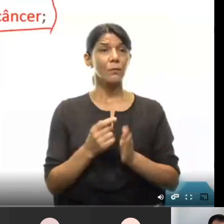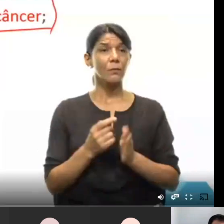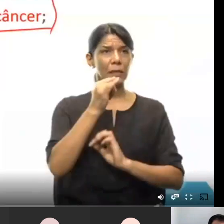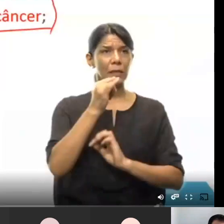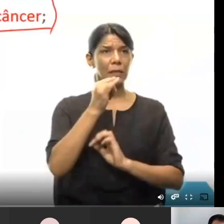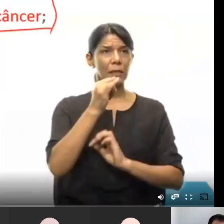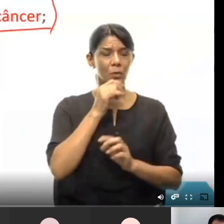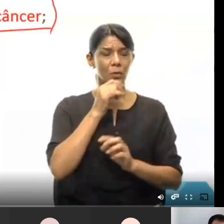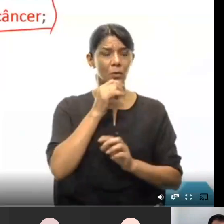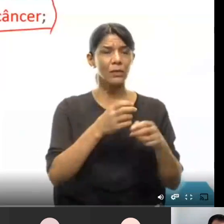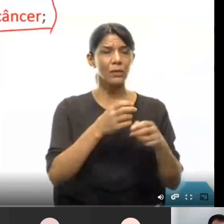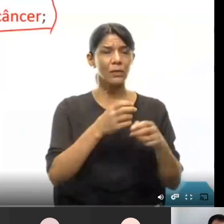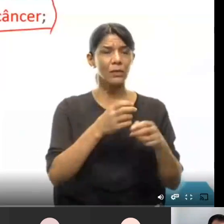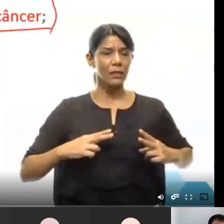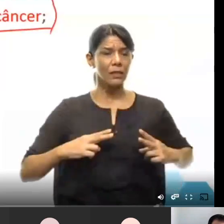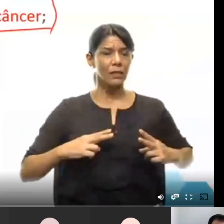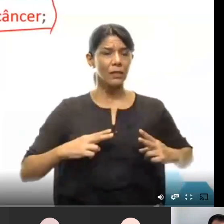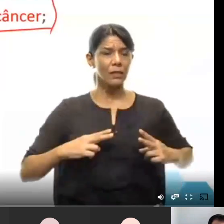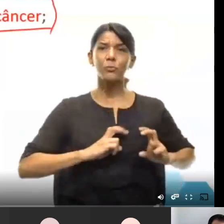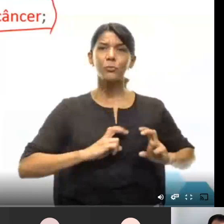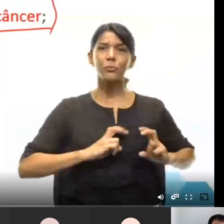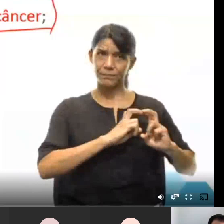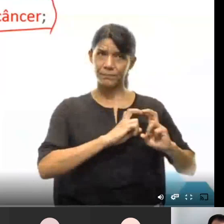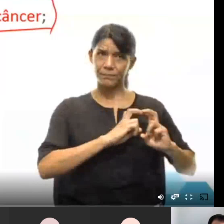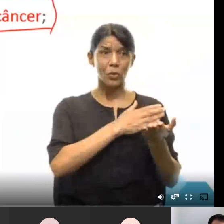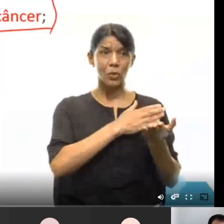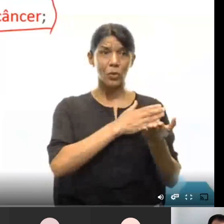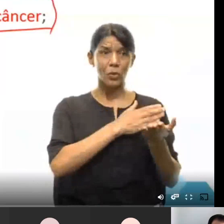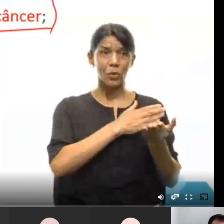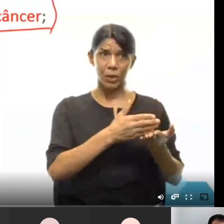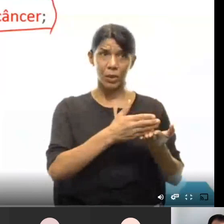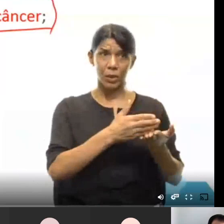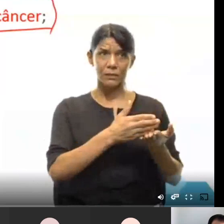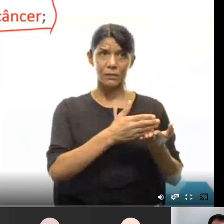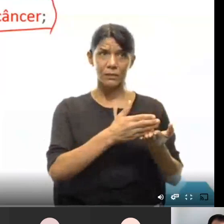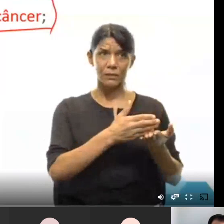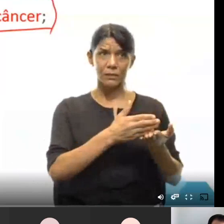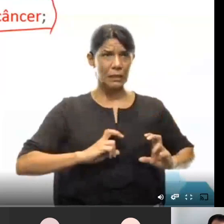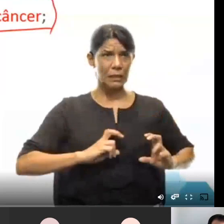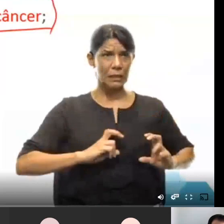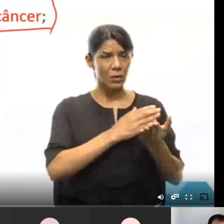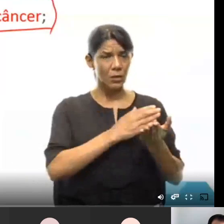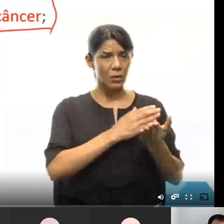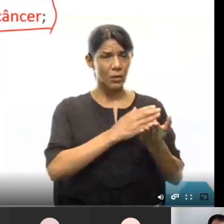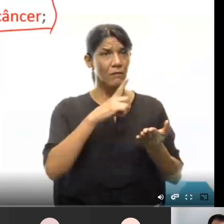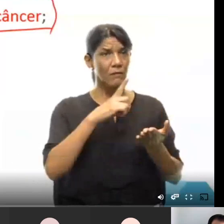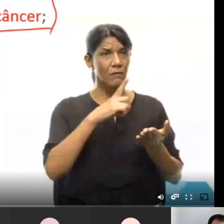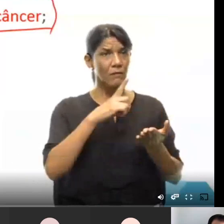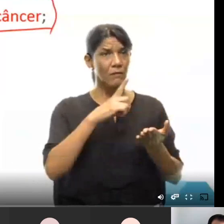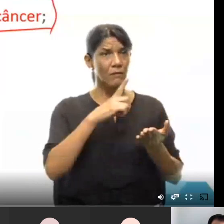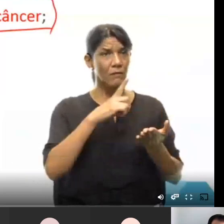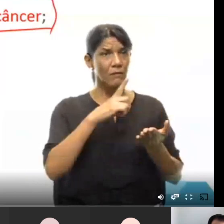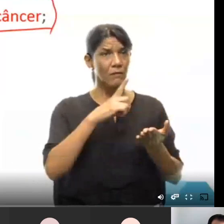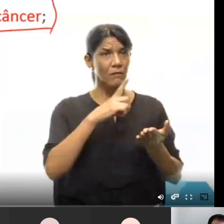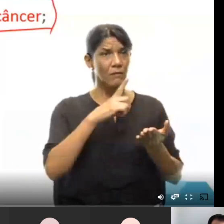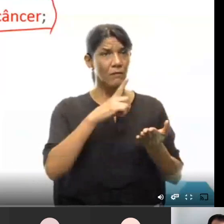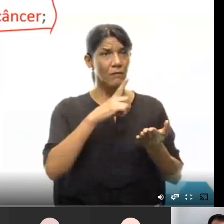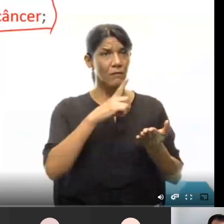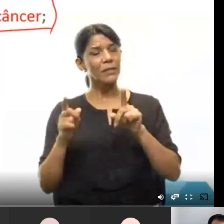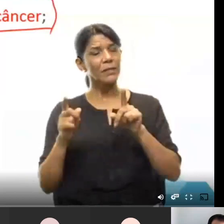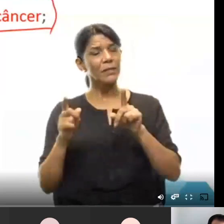câncer de mama. Em estágios iniciais, esses marcadores tumorais eles vão estar presentes nos fluidos corporais, mas em